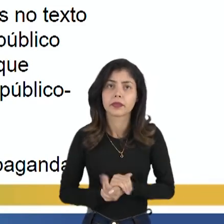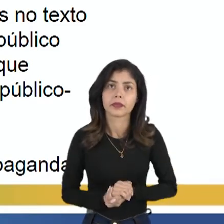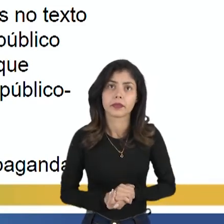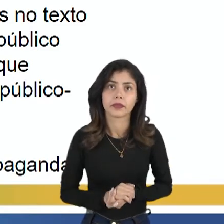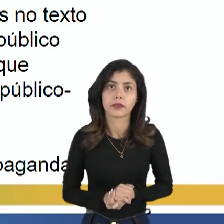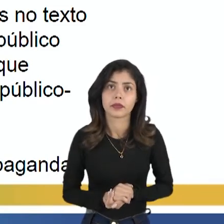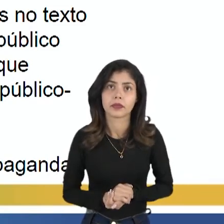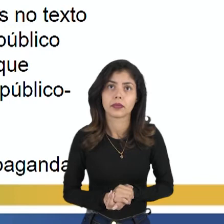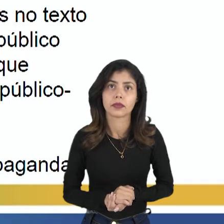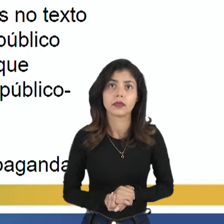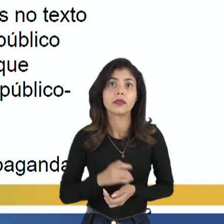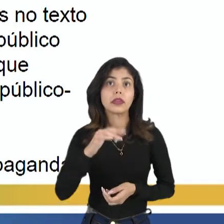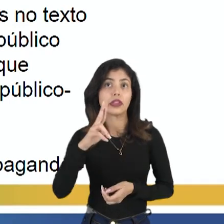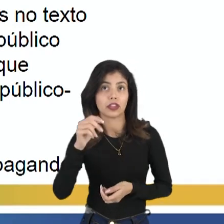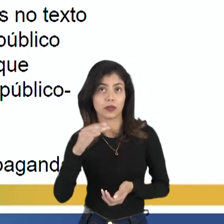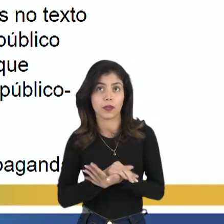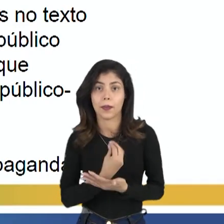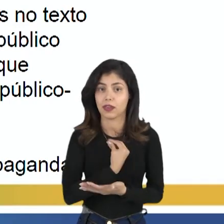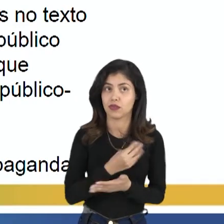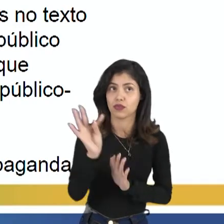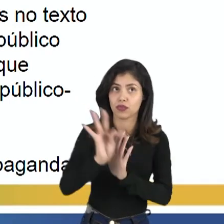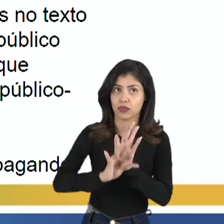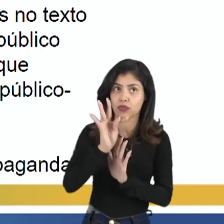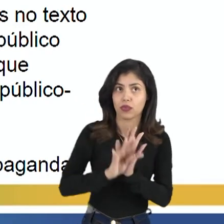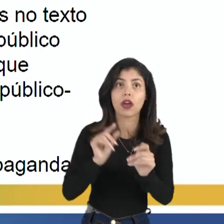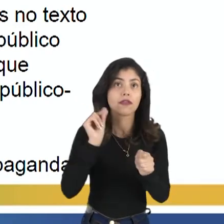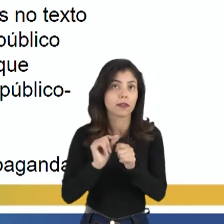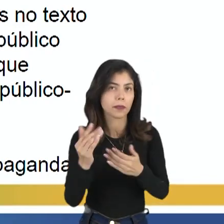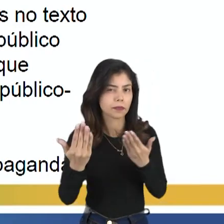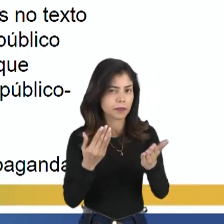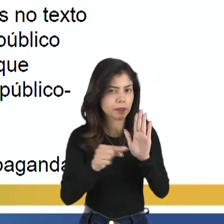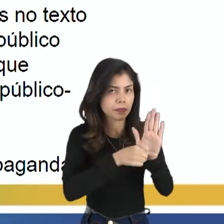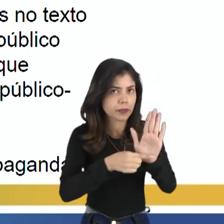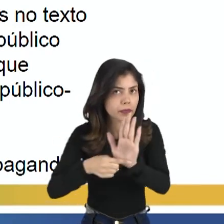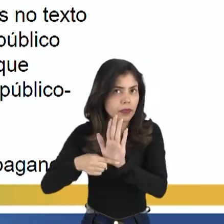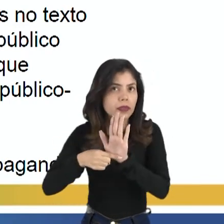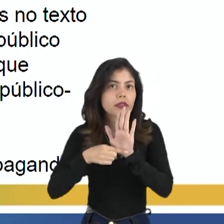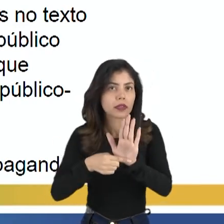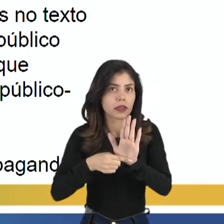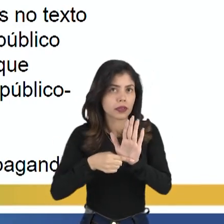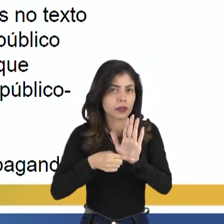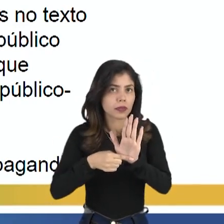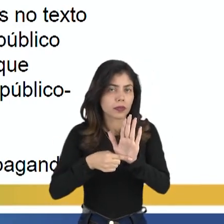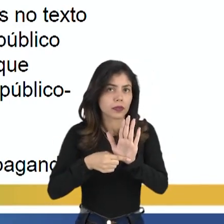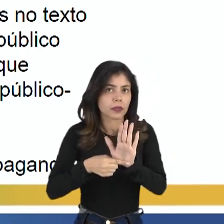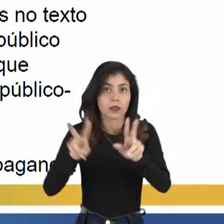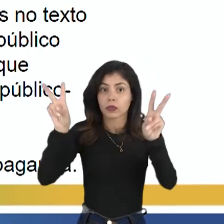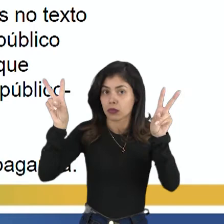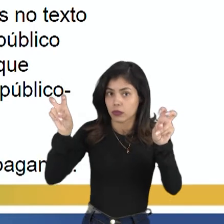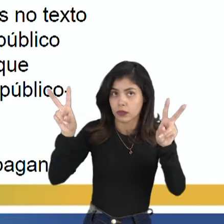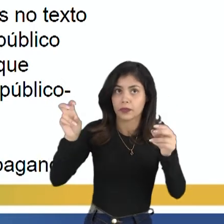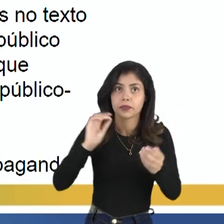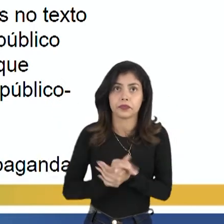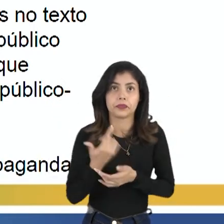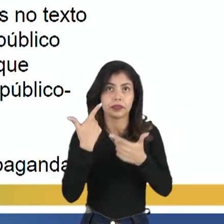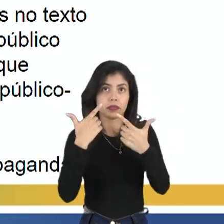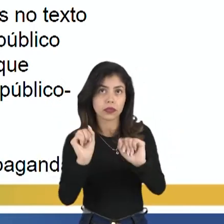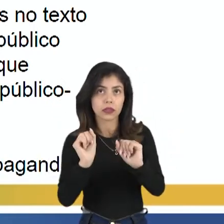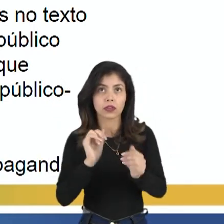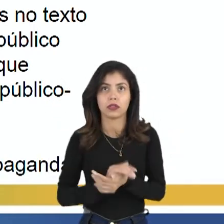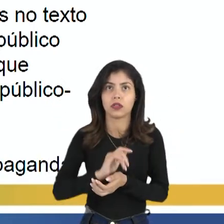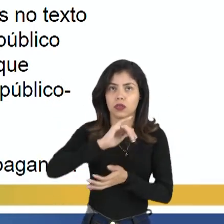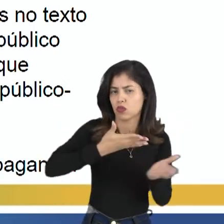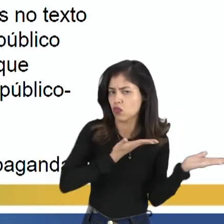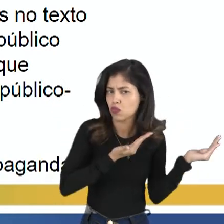você, deve perceber que os estrangeirismos presentes no texto fazem parte ou fazem referência a termos de uma